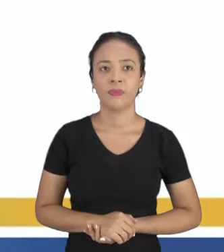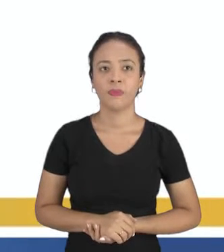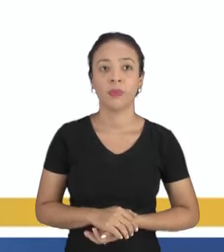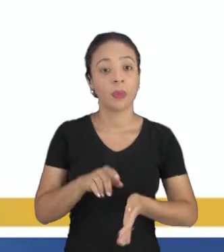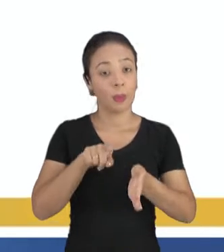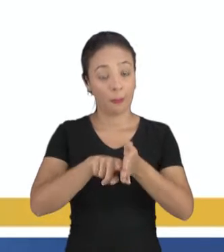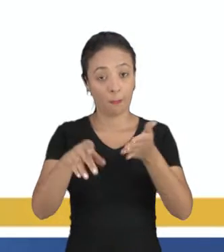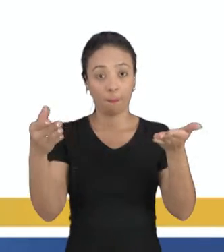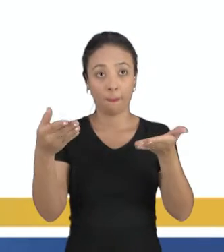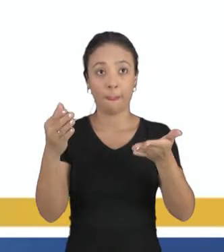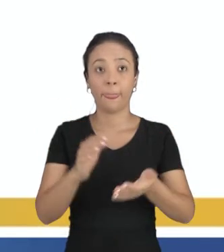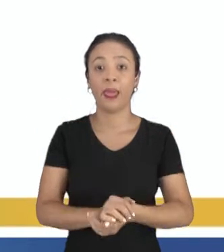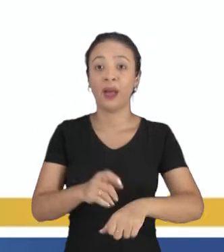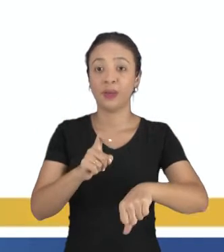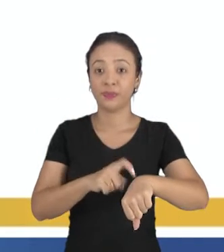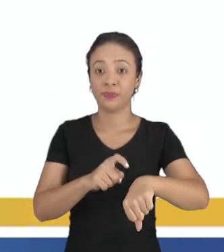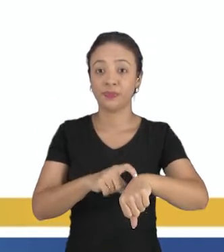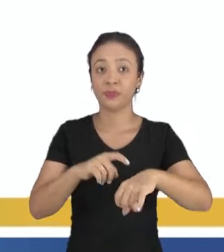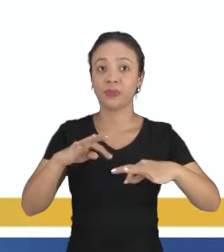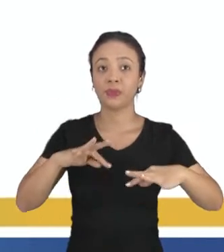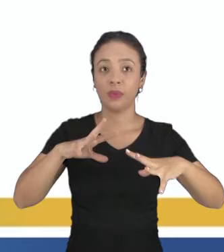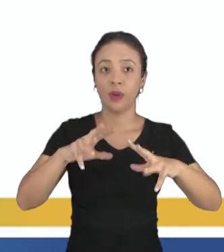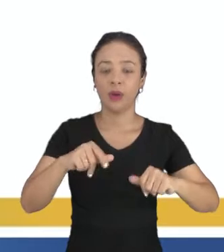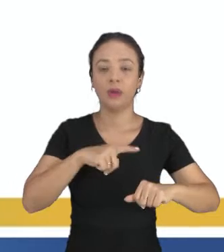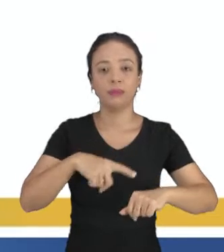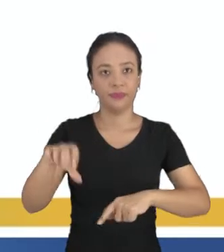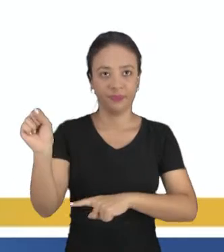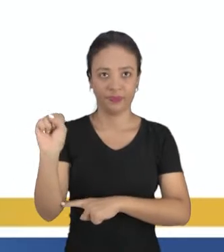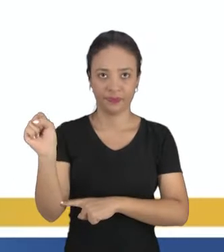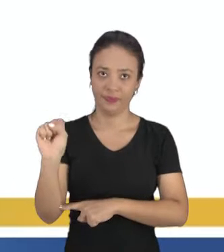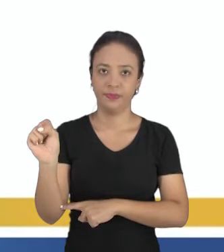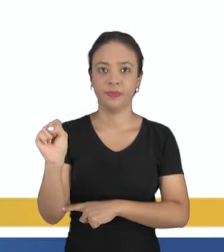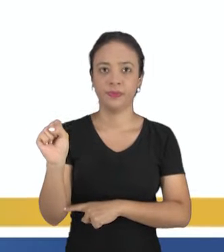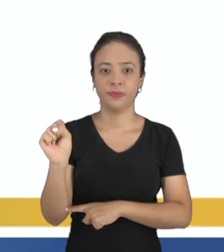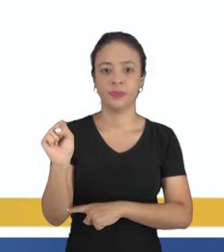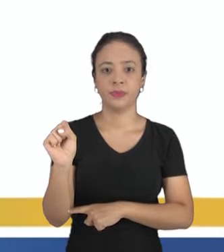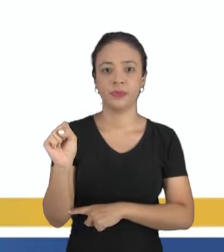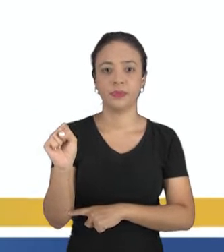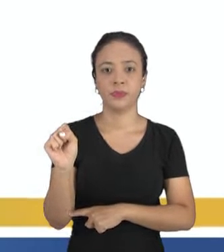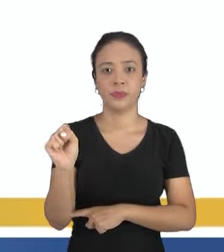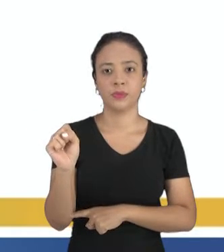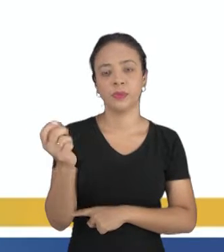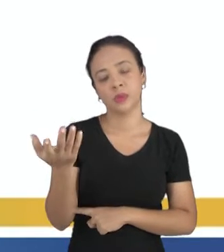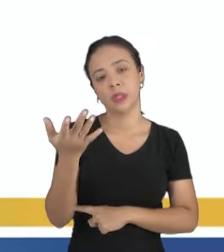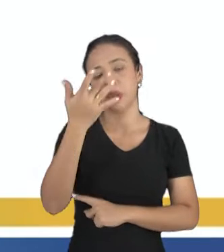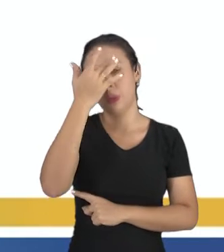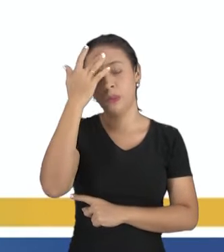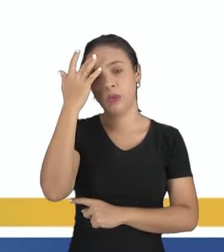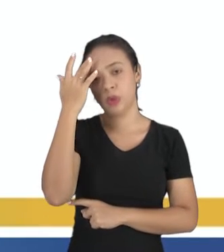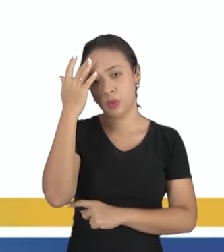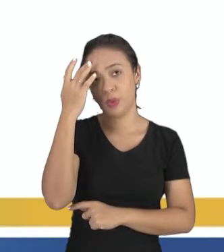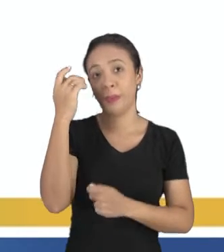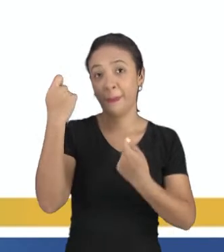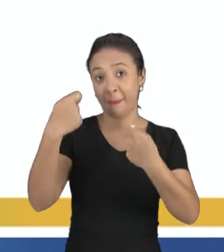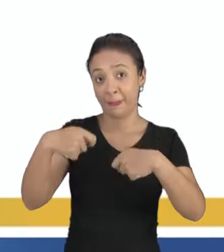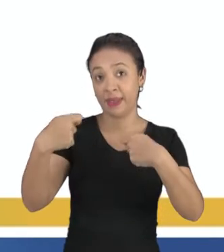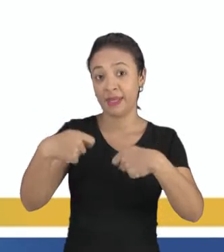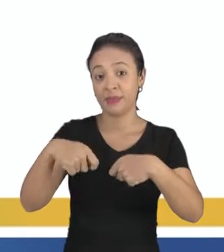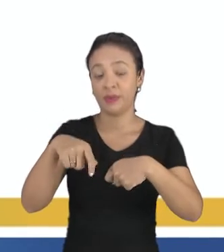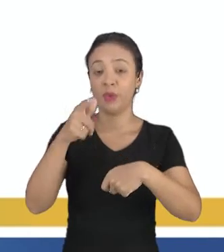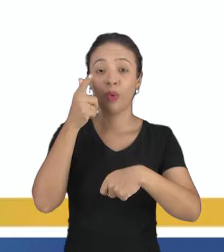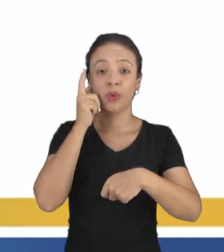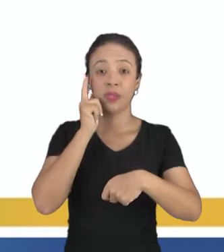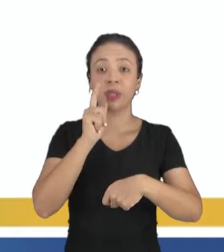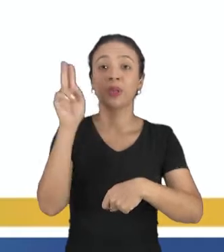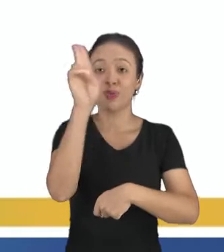Pergunta-se, o tempo total em segundos, né, gasto por essa pessoa para